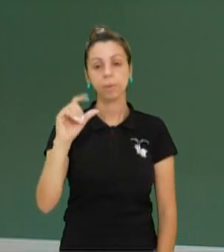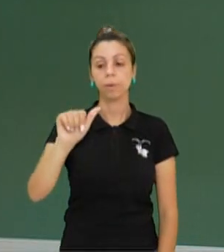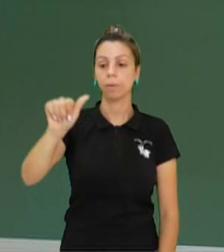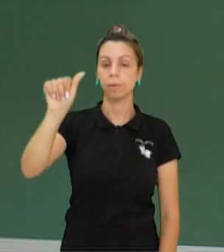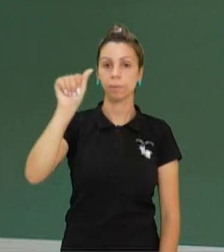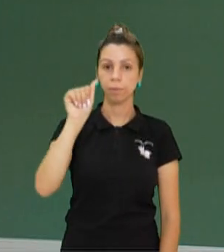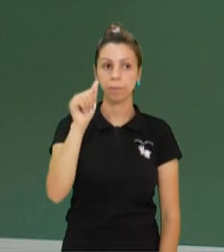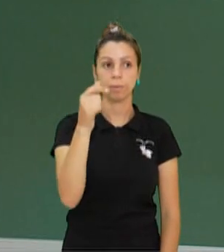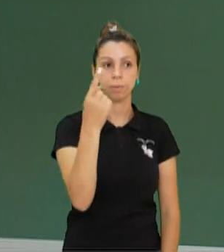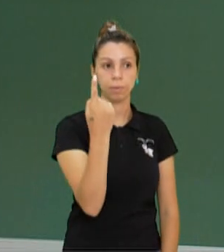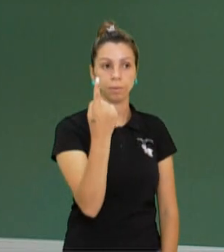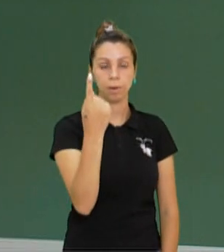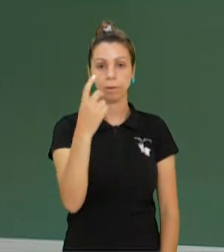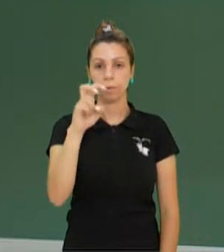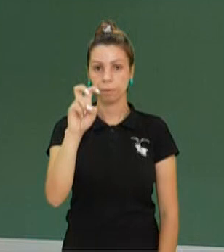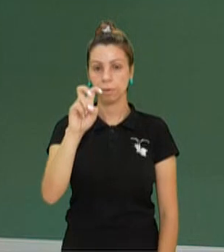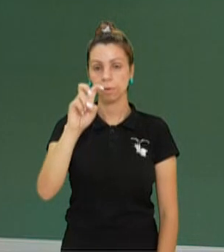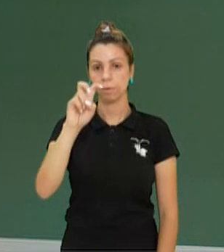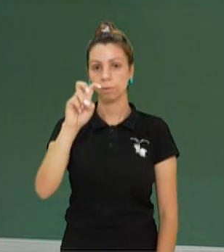lá